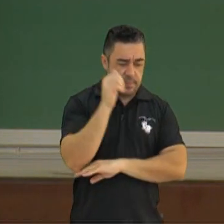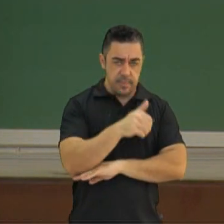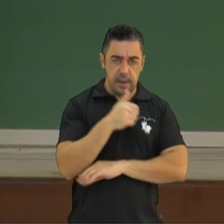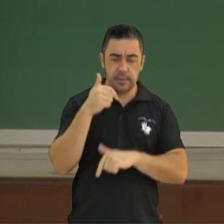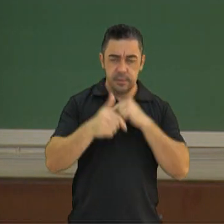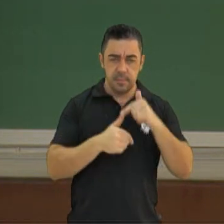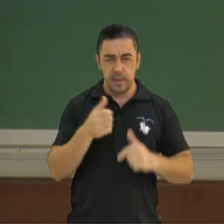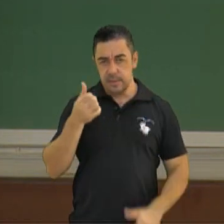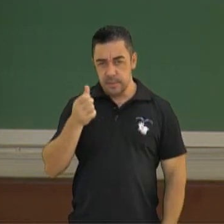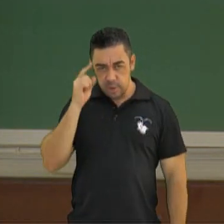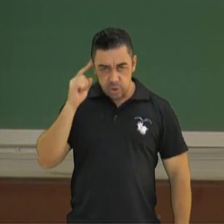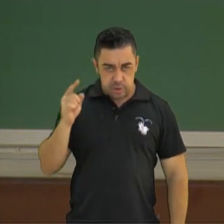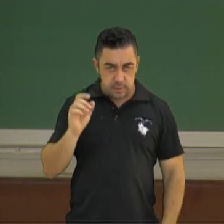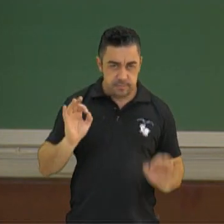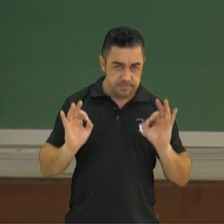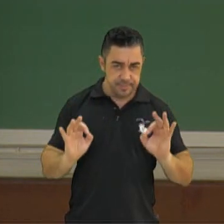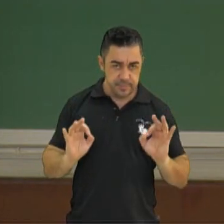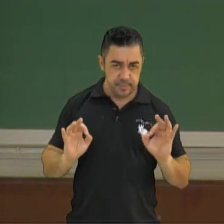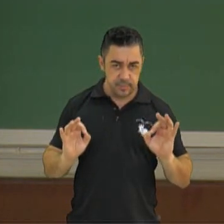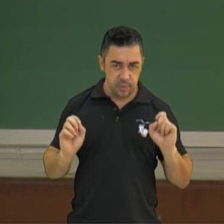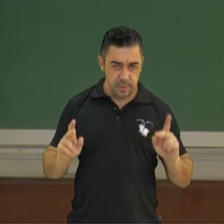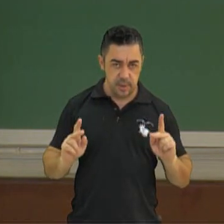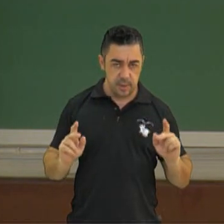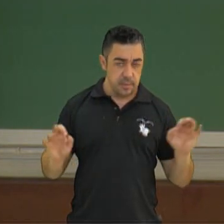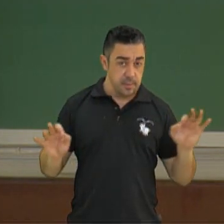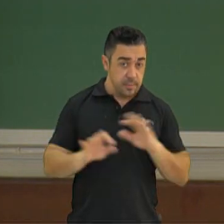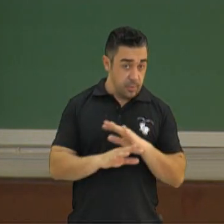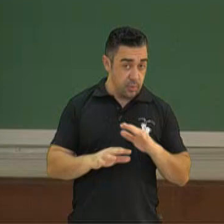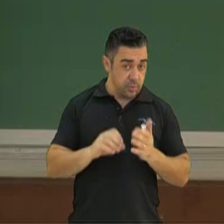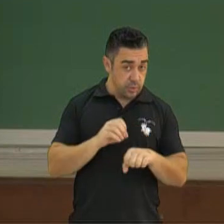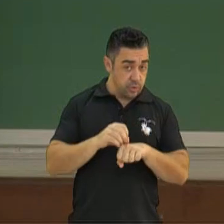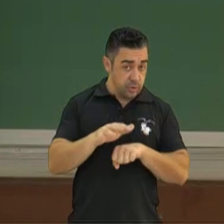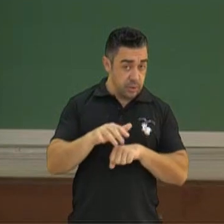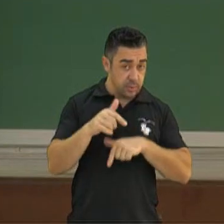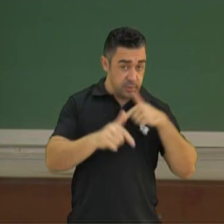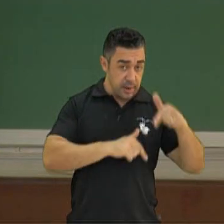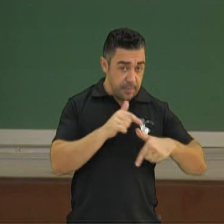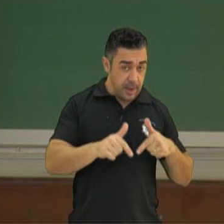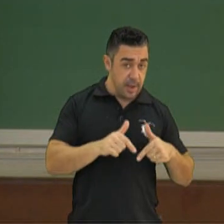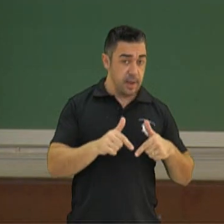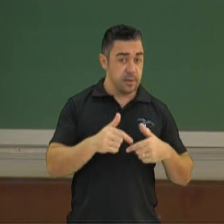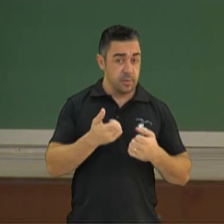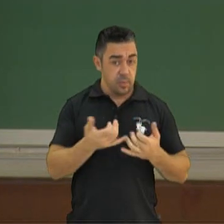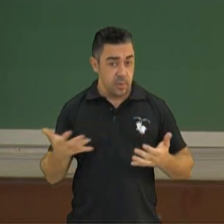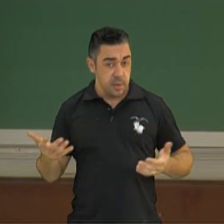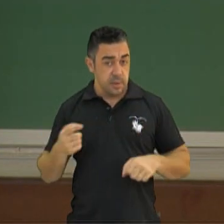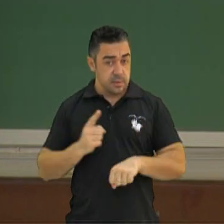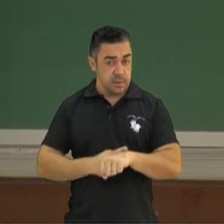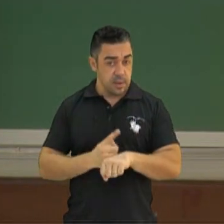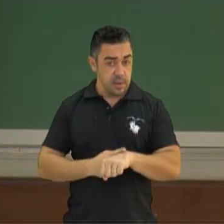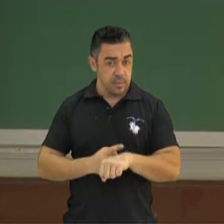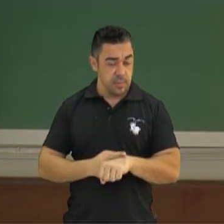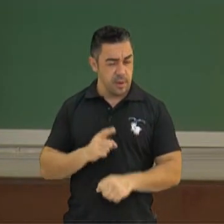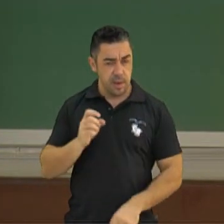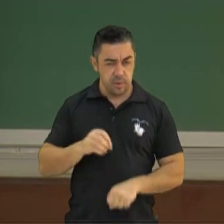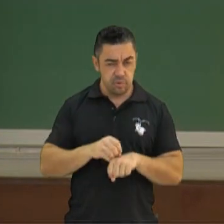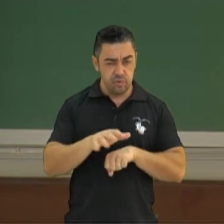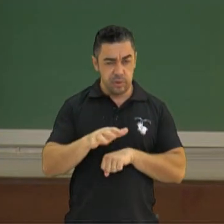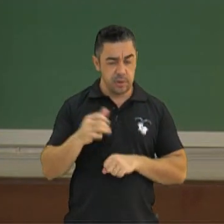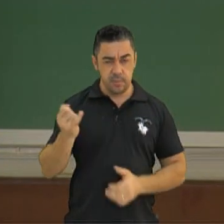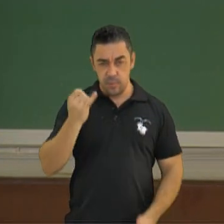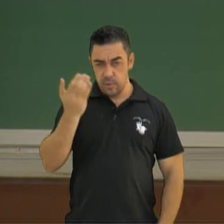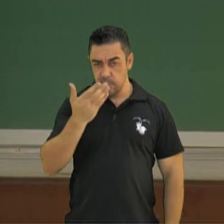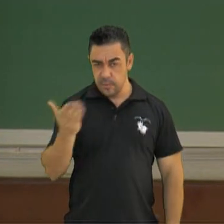serviço em 6 dias. Beleza? Anotou aí essa dica do trabalho, do serviço, quantidade de tempo? Essa é uma dica